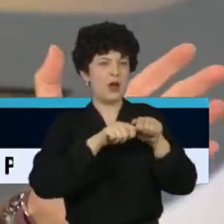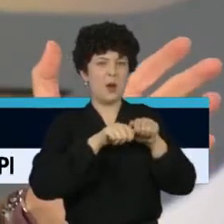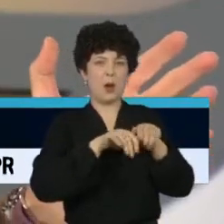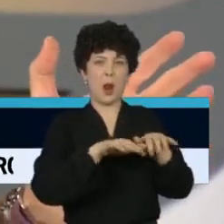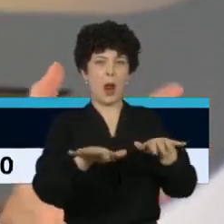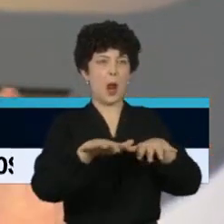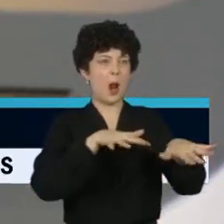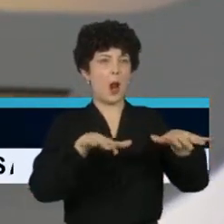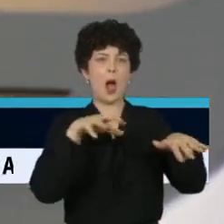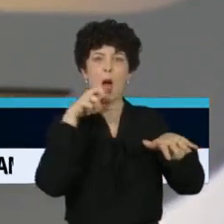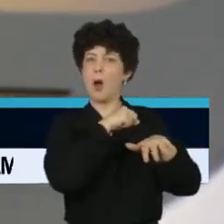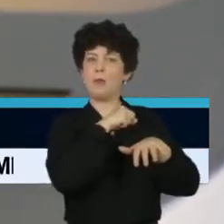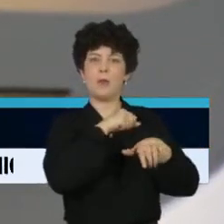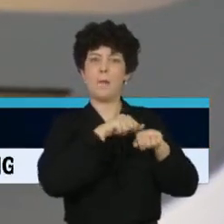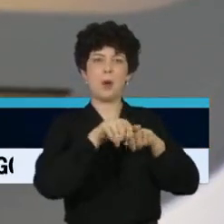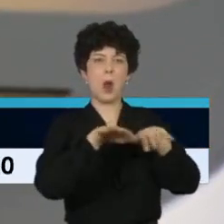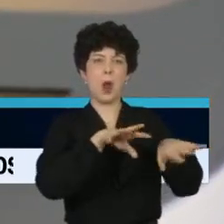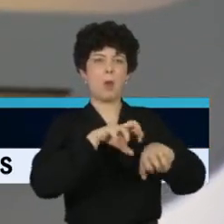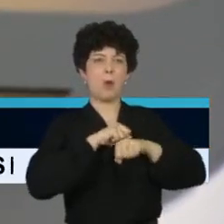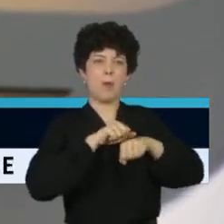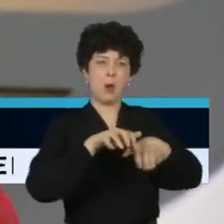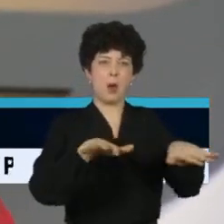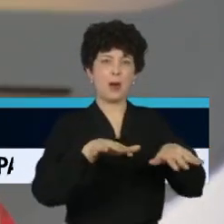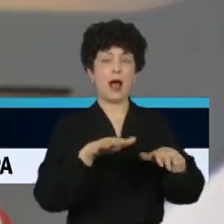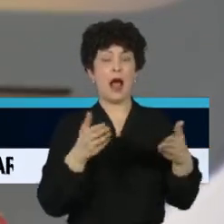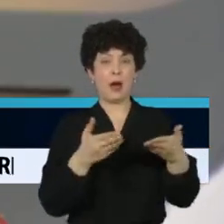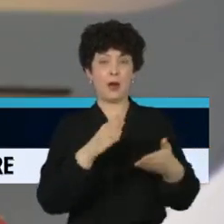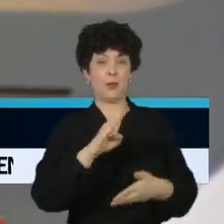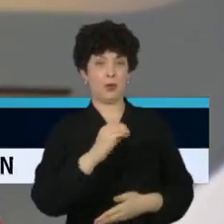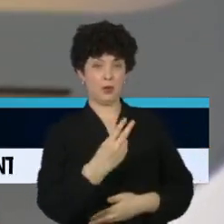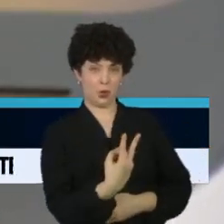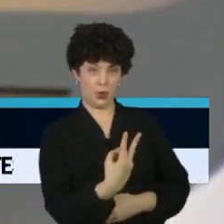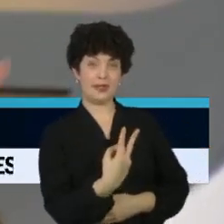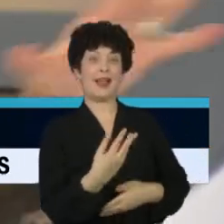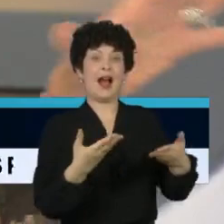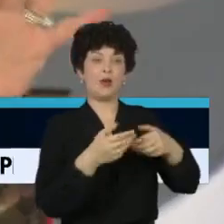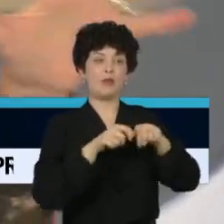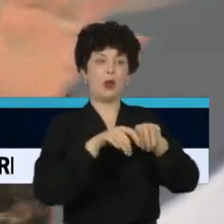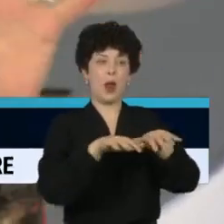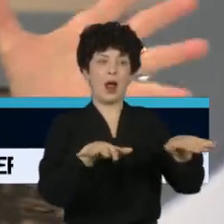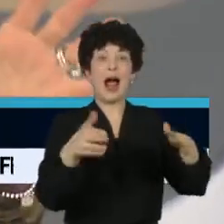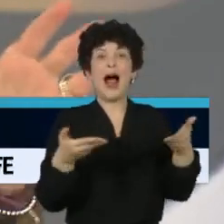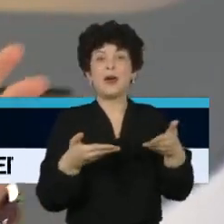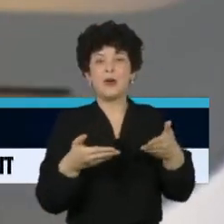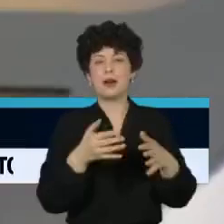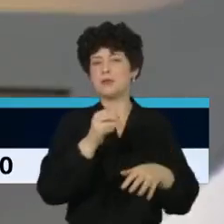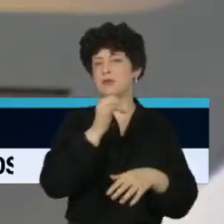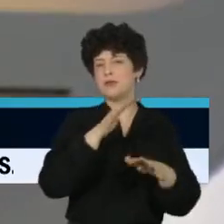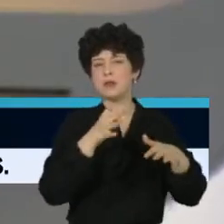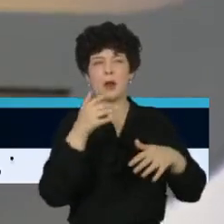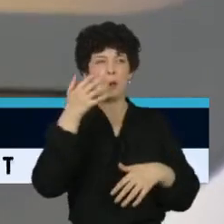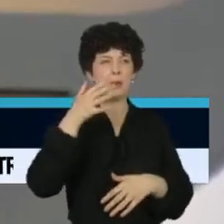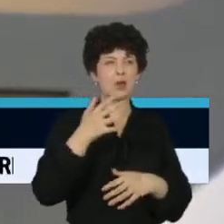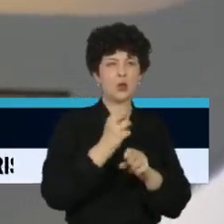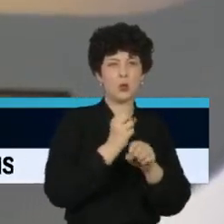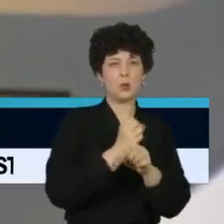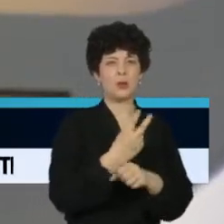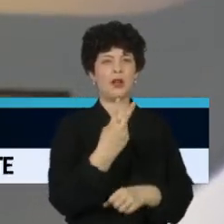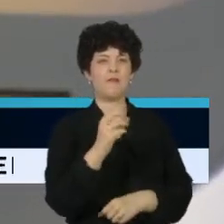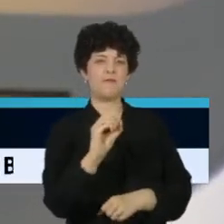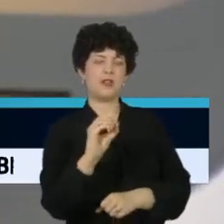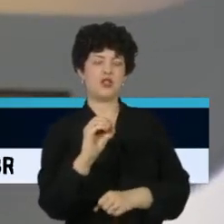extremamente transmissora. Agora, com a BA2, que é o que está circulando agora, só para você ter noção de números, ela é no mínimo